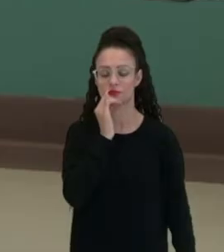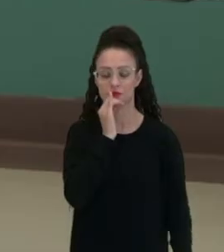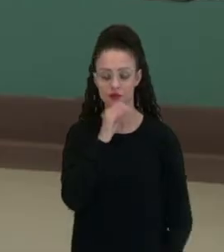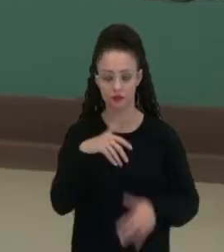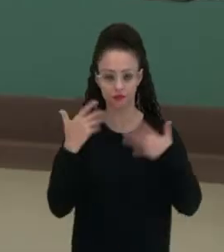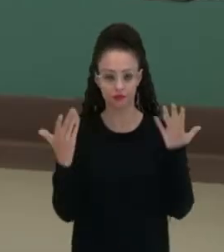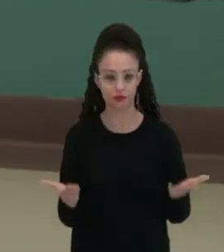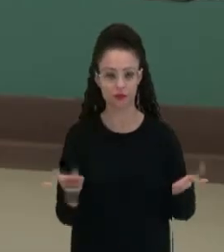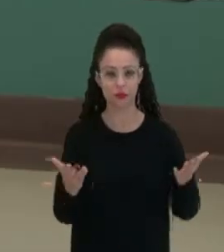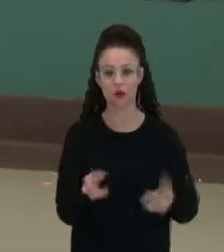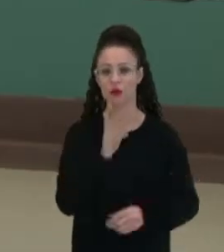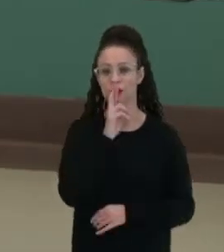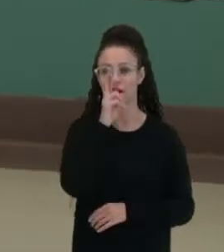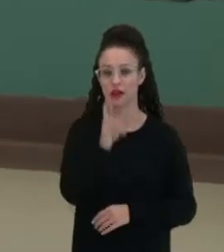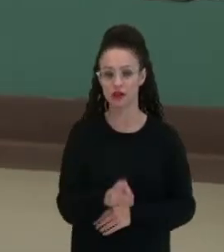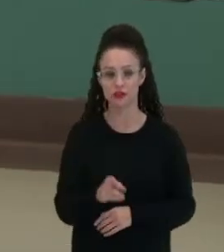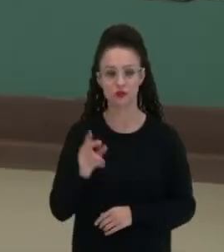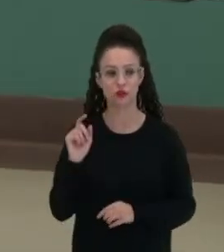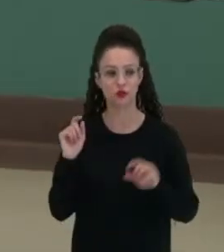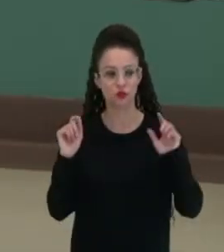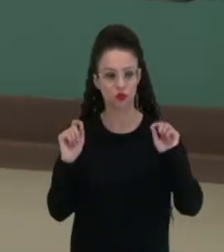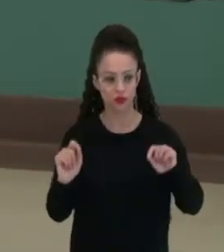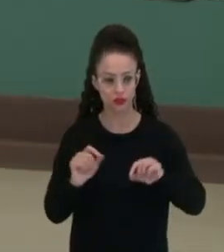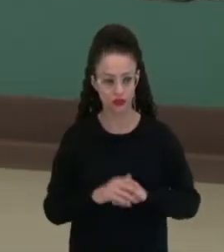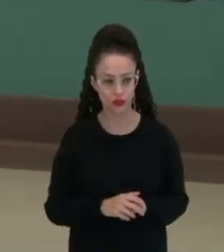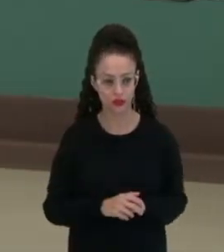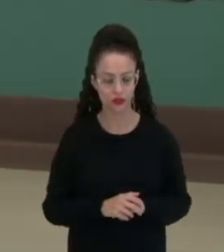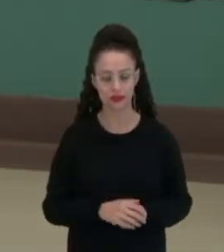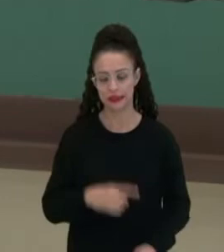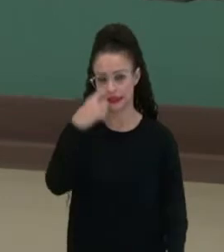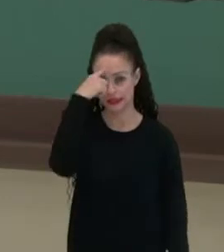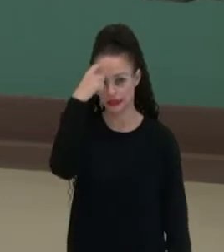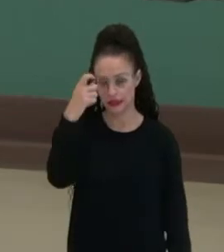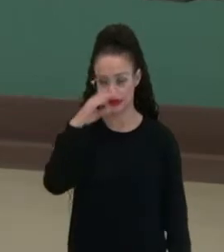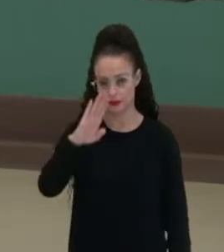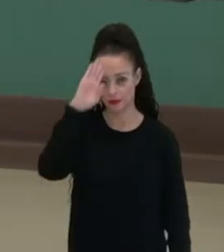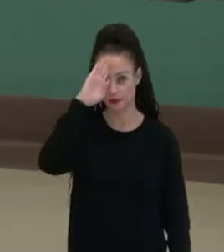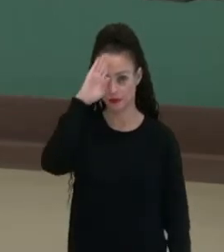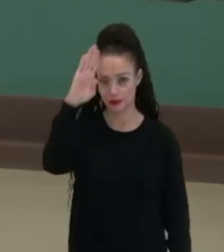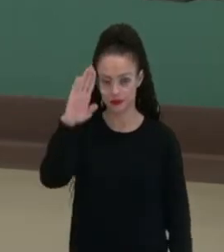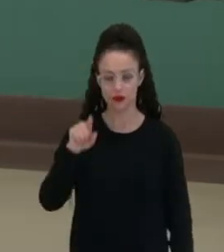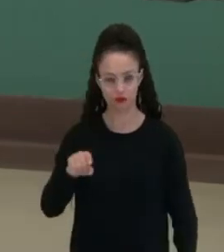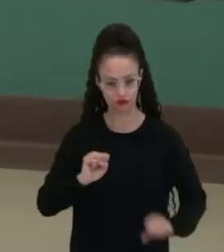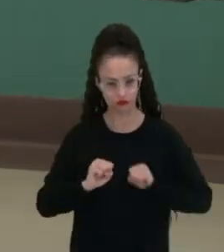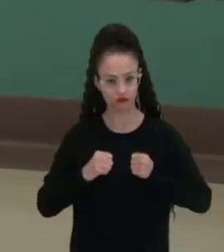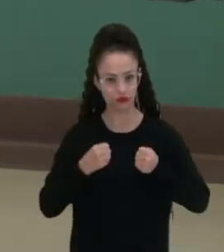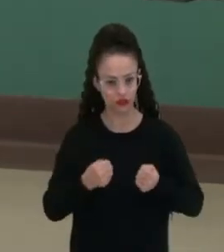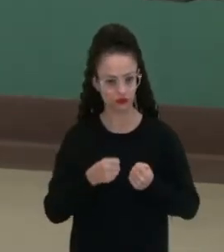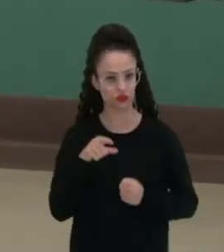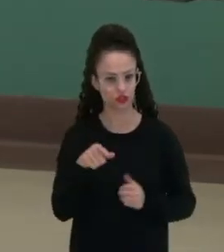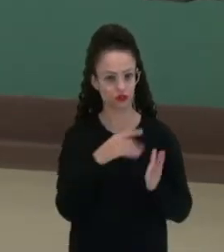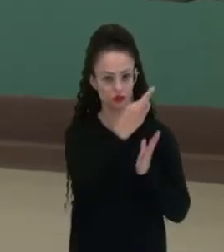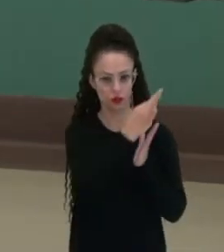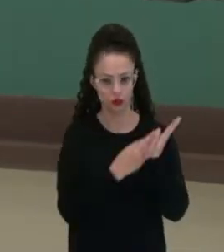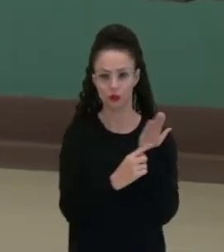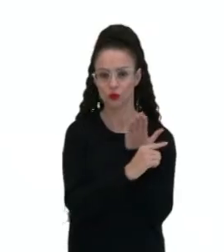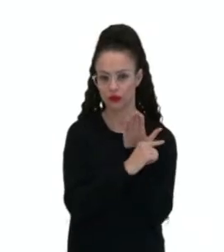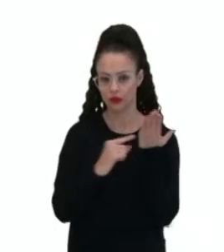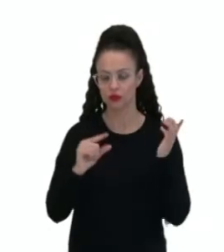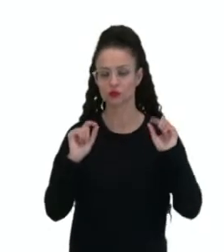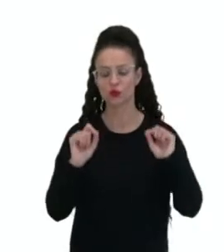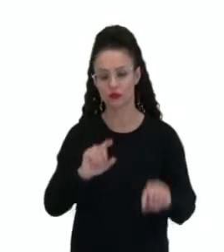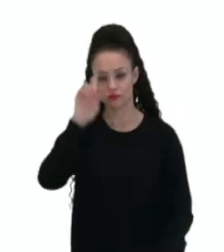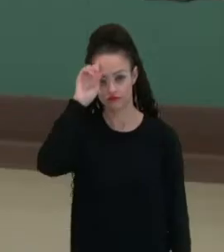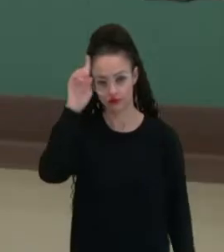que nós podemos dizer que a tese defendida pelo articulista, o que é? Que o Dia